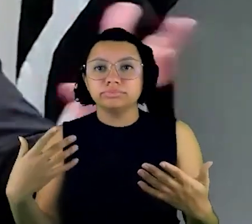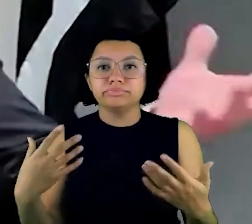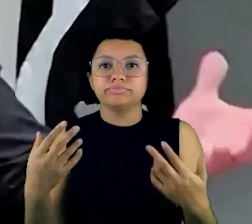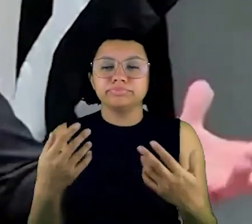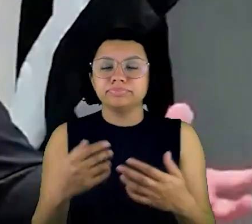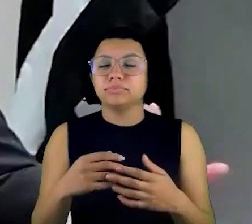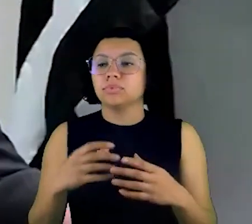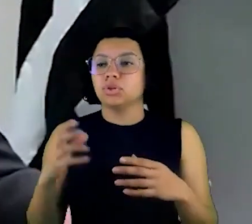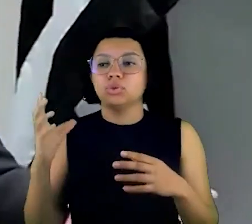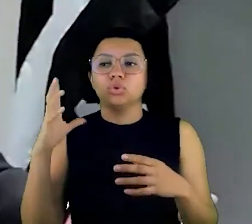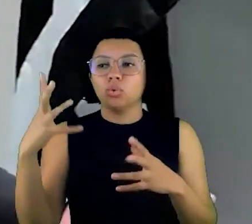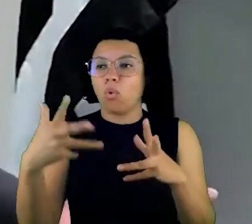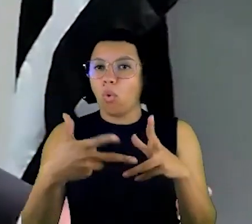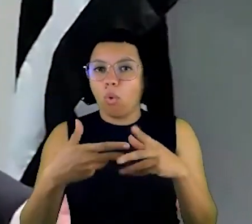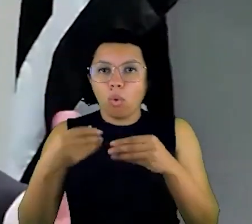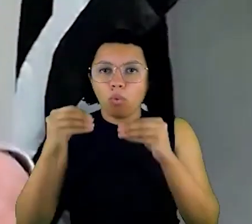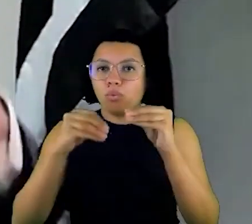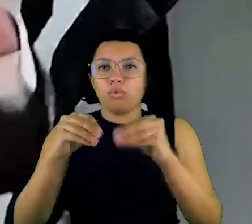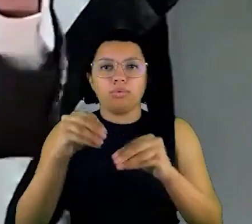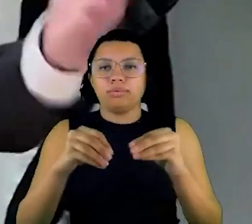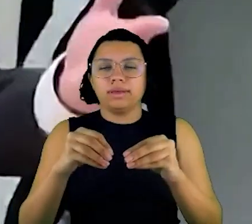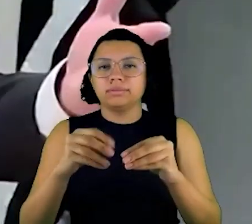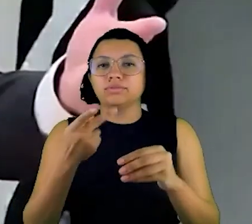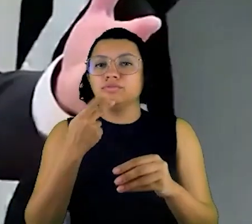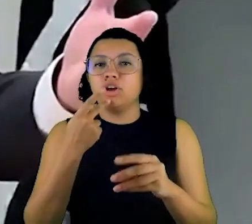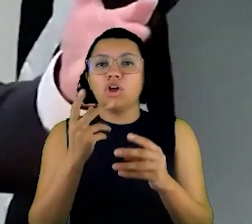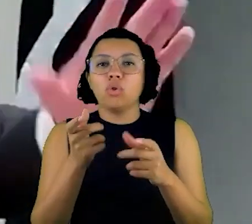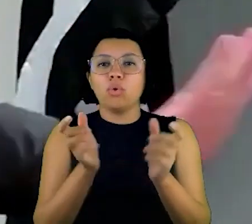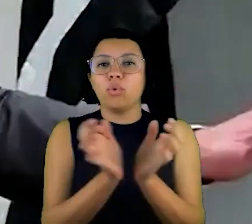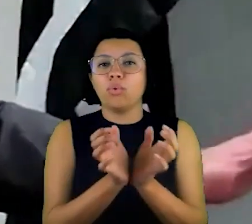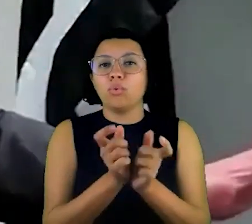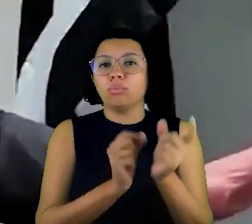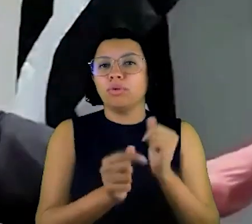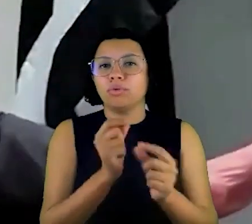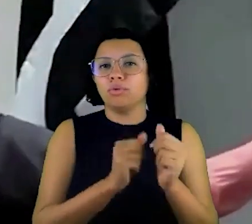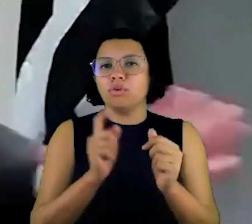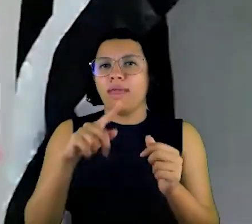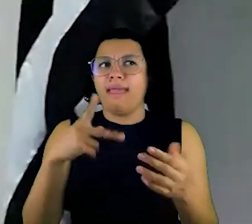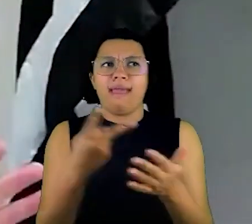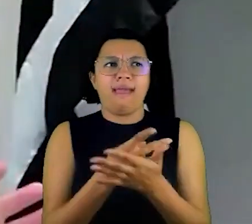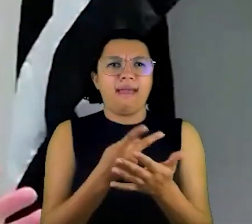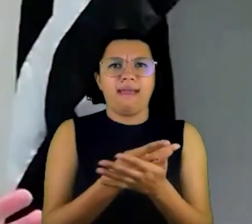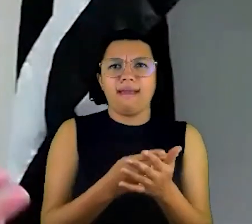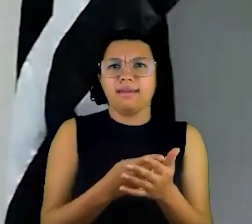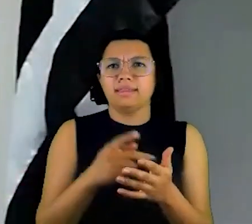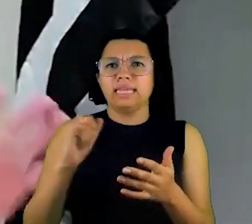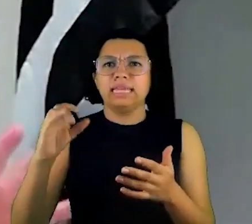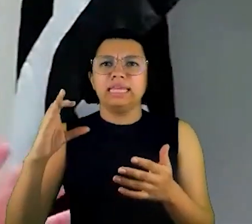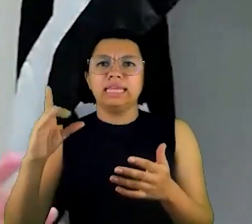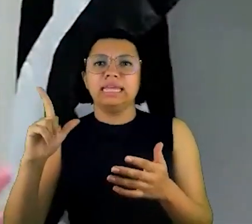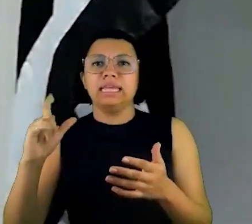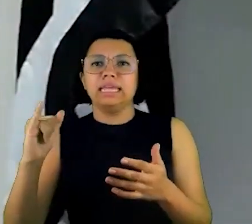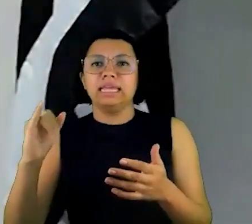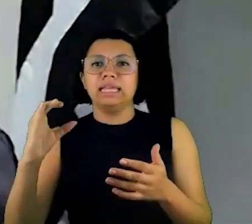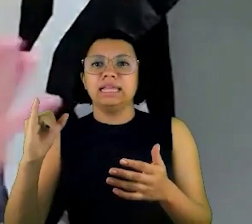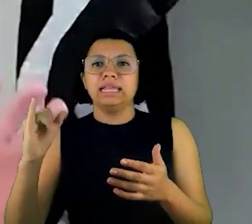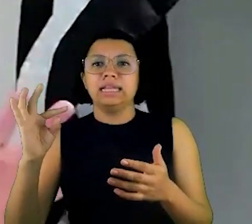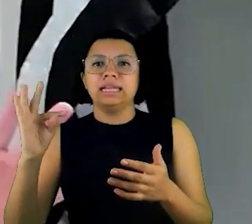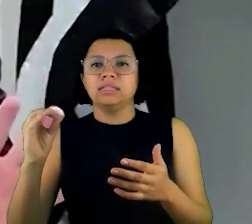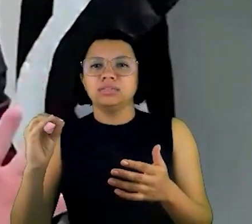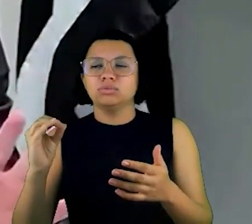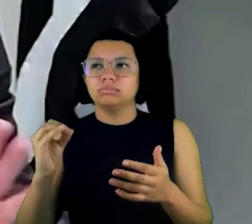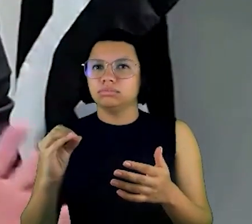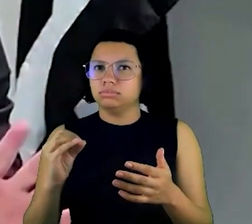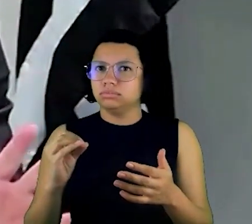em que todos estão sendo colocados, né? Falou em grupo econômico, é ilicitude. Grupo econômico nunca, em